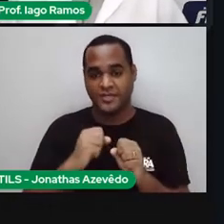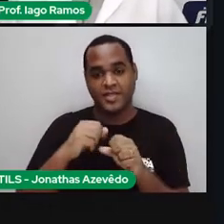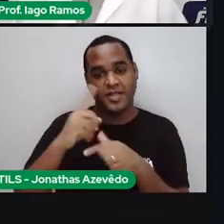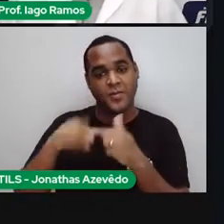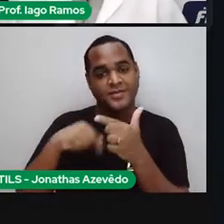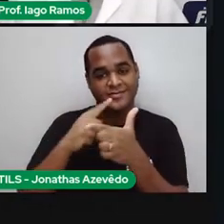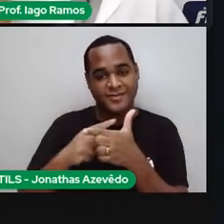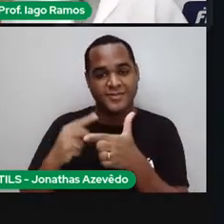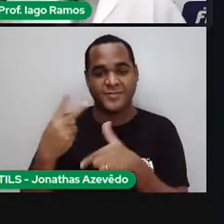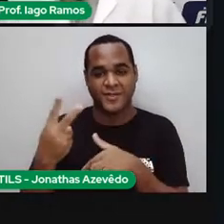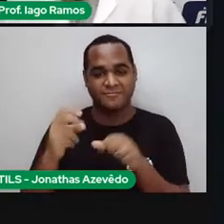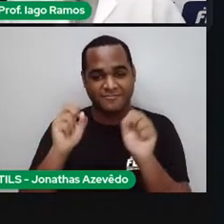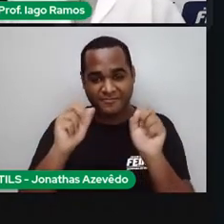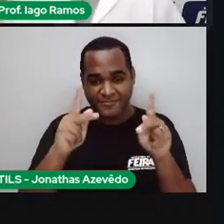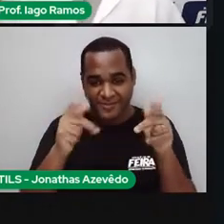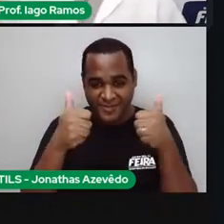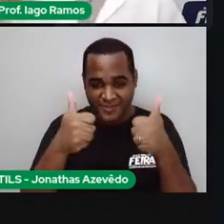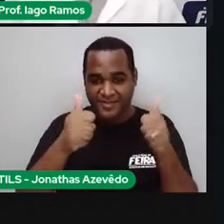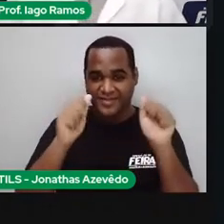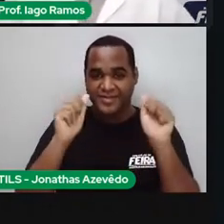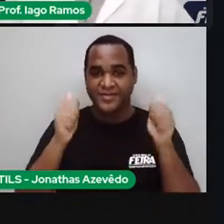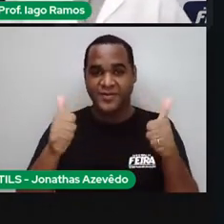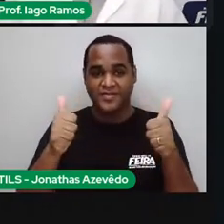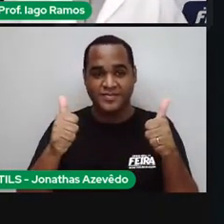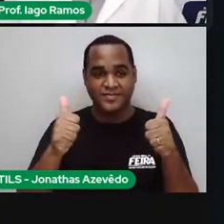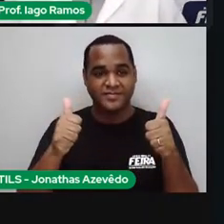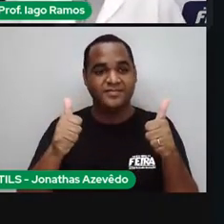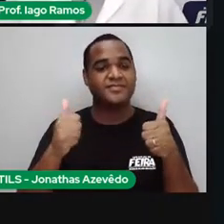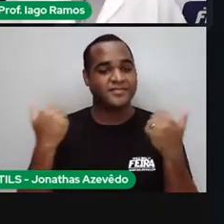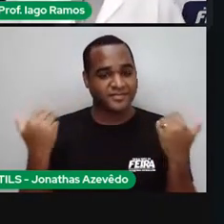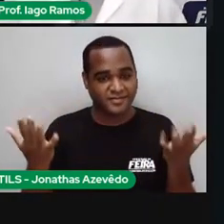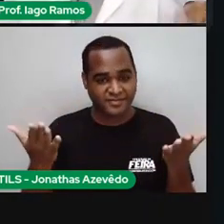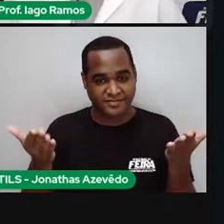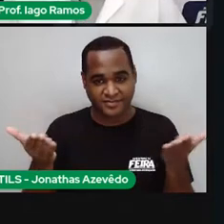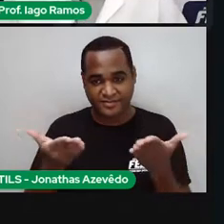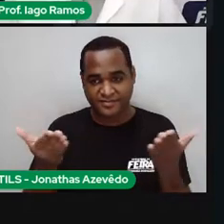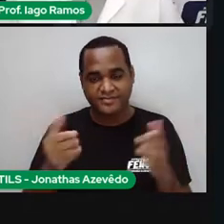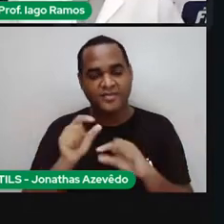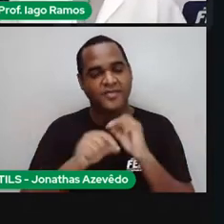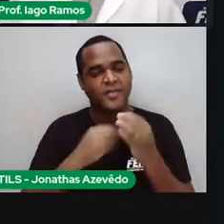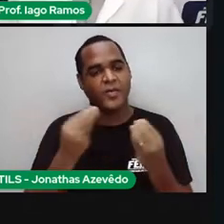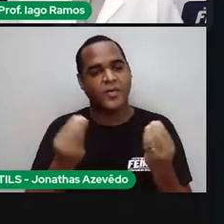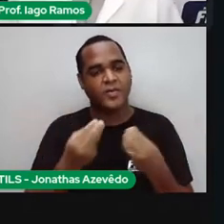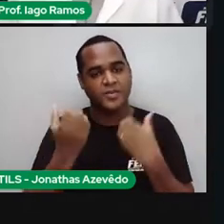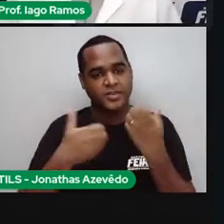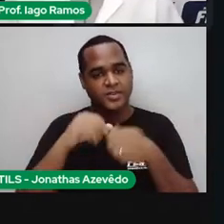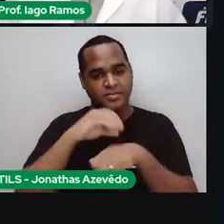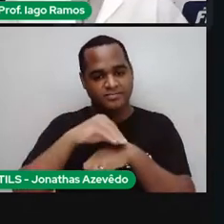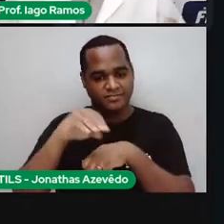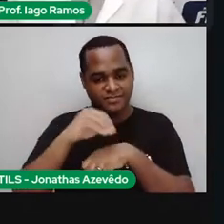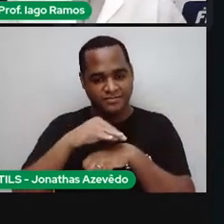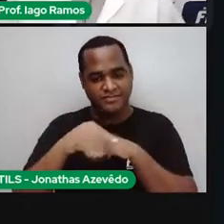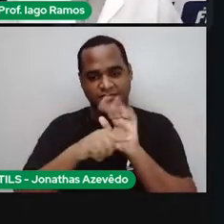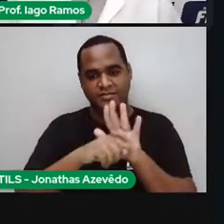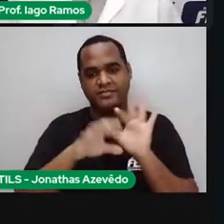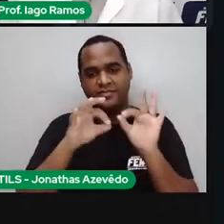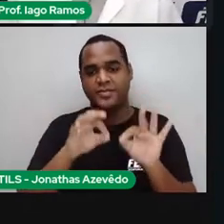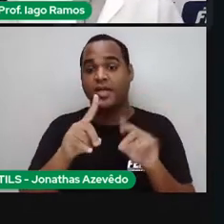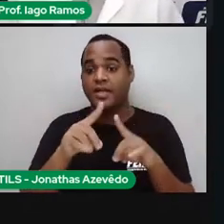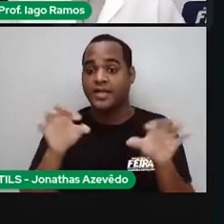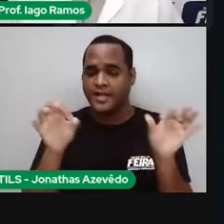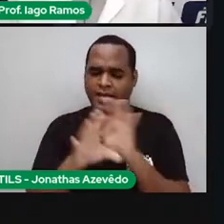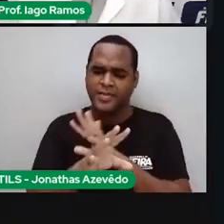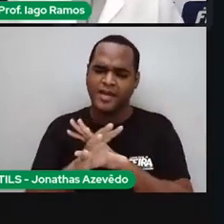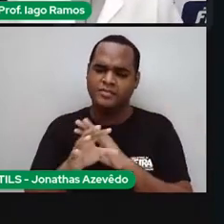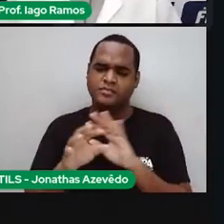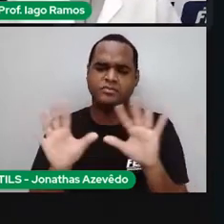tá bom show é isso aí E agora fica sempre a recomendação que depois que a aula